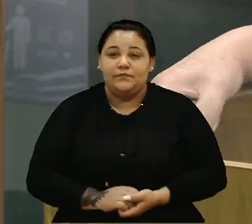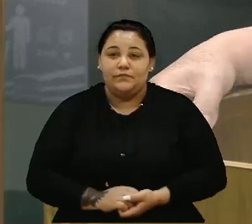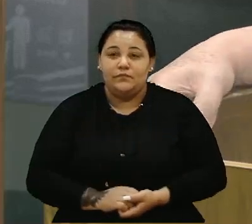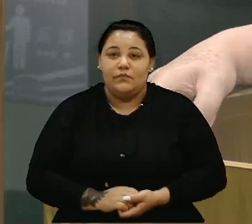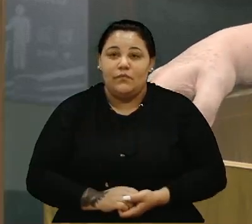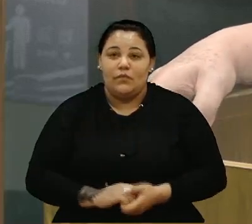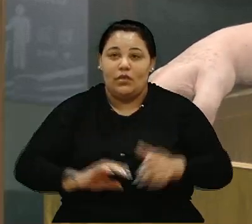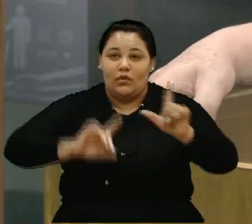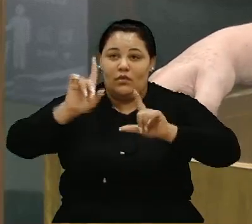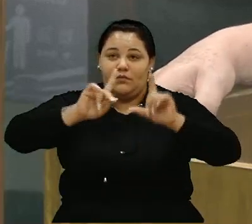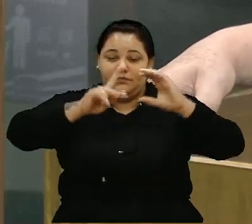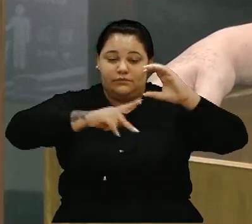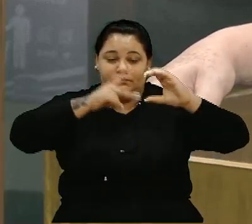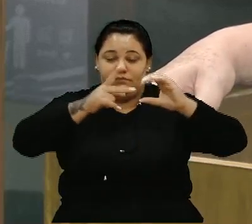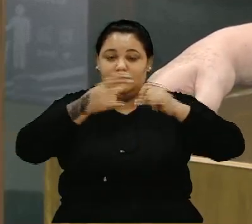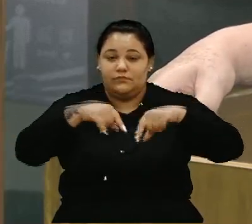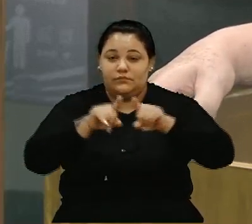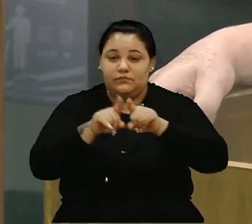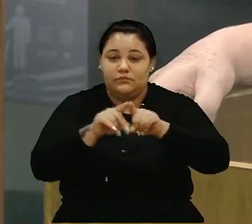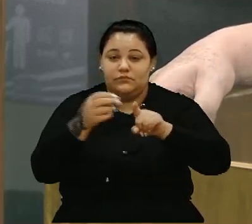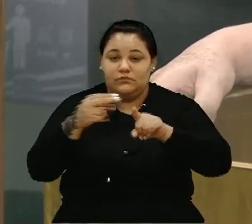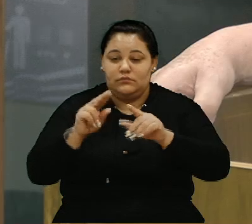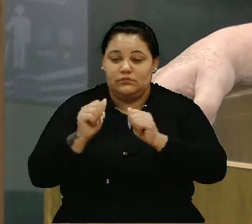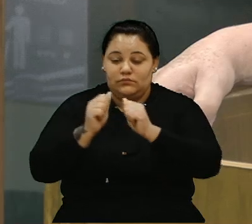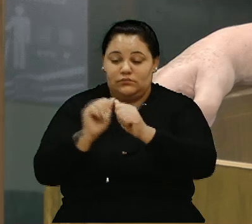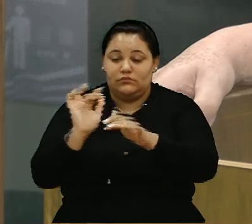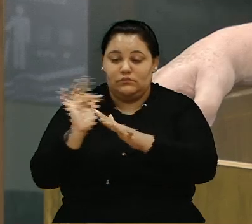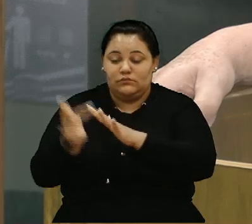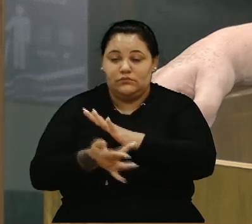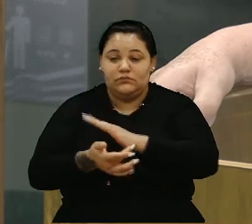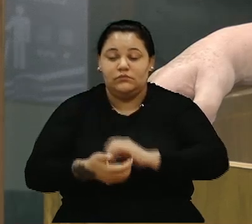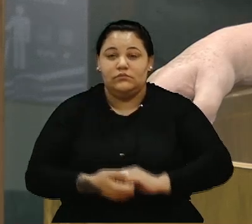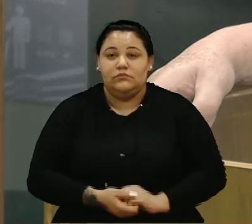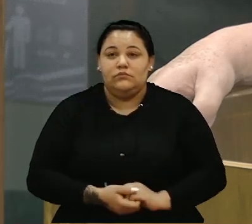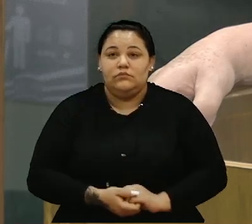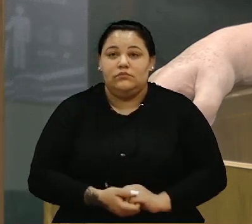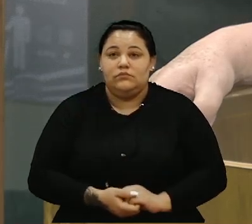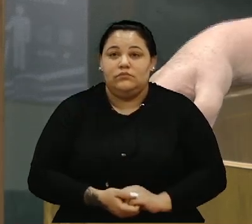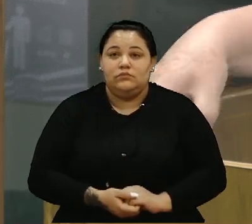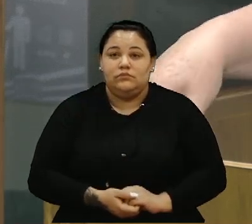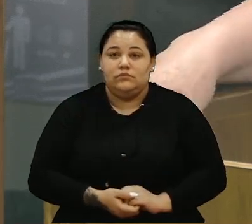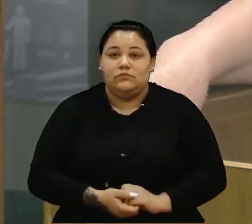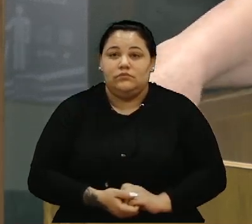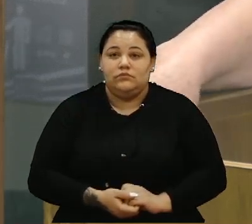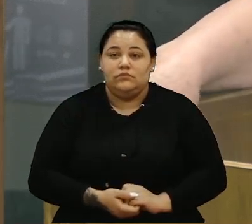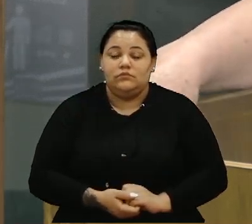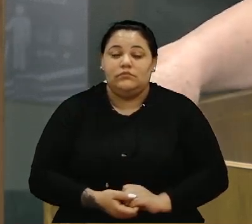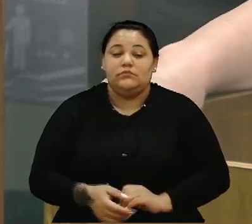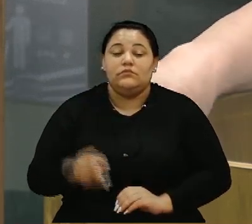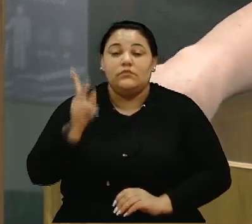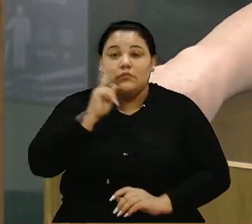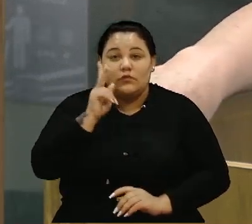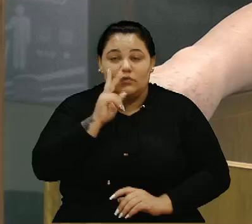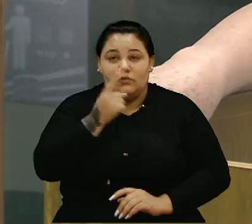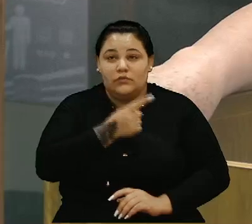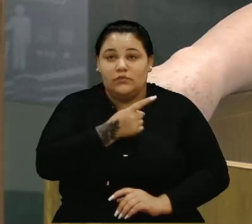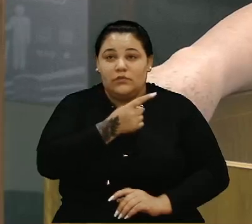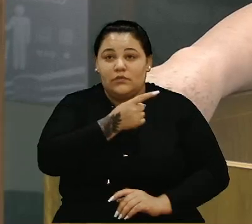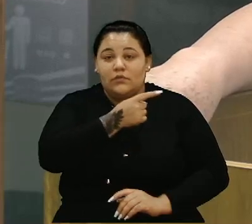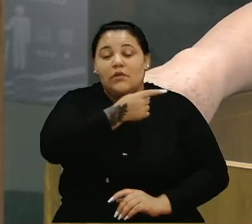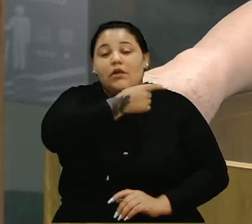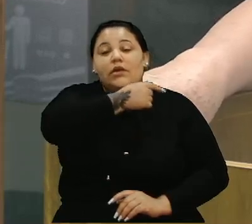Câmara ou através das redes sociais. Nessa segunda-feira, o leão foi